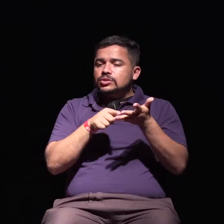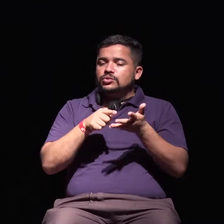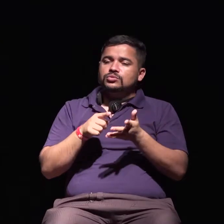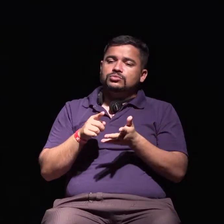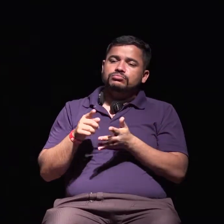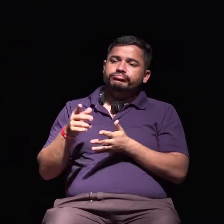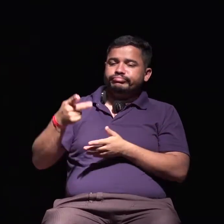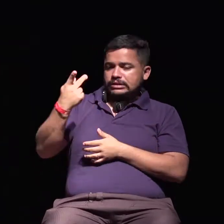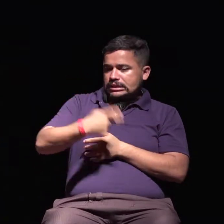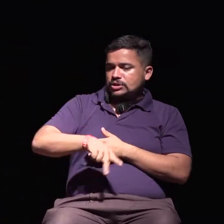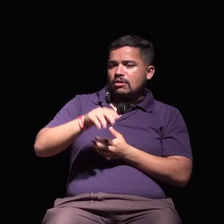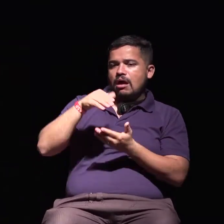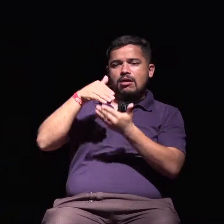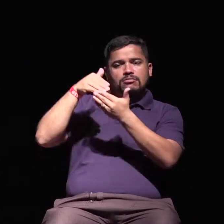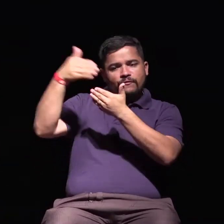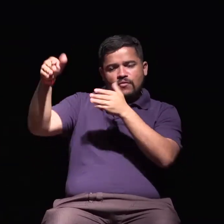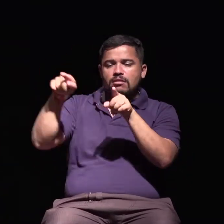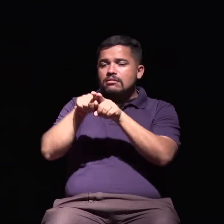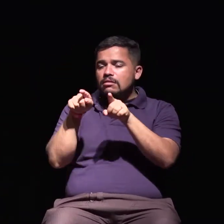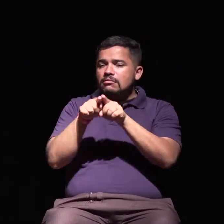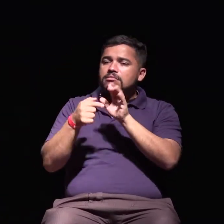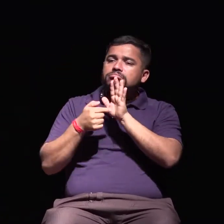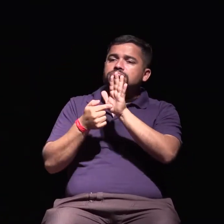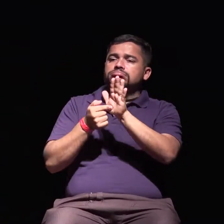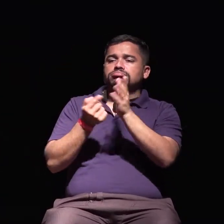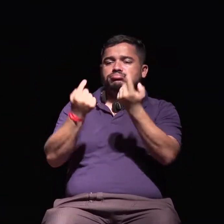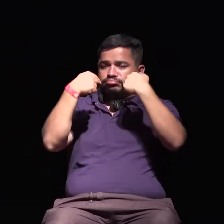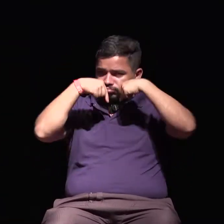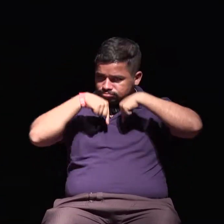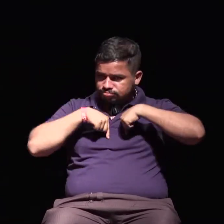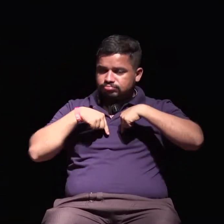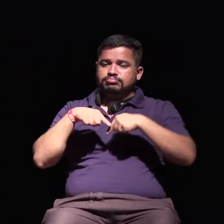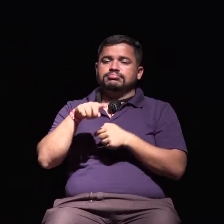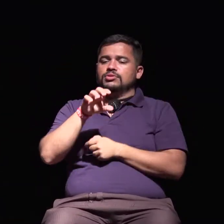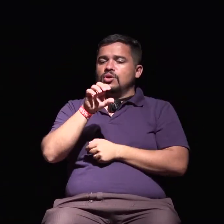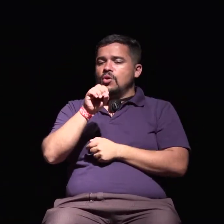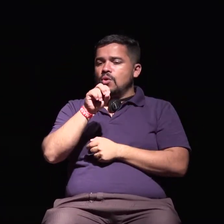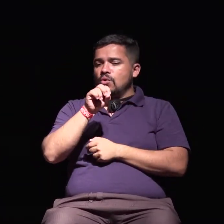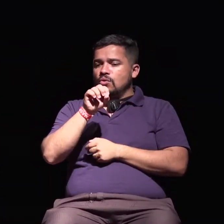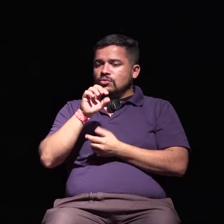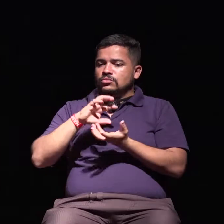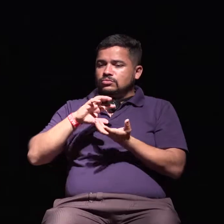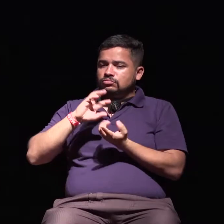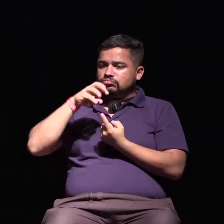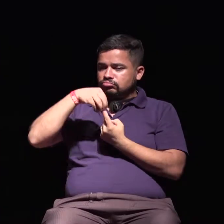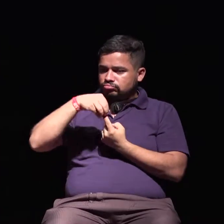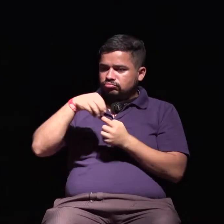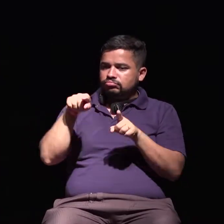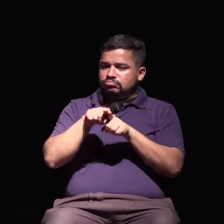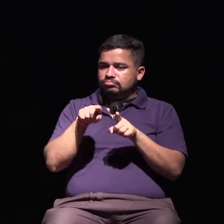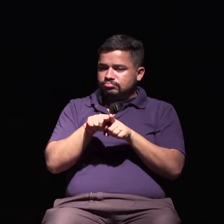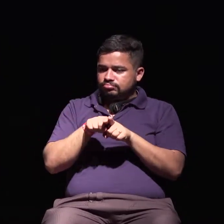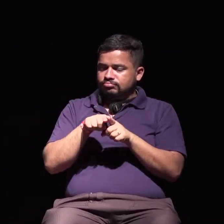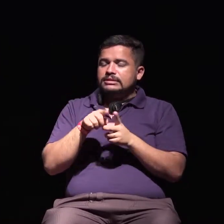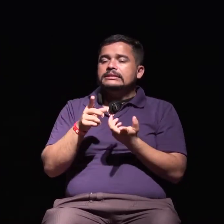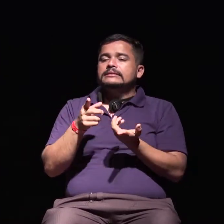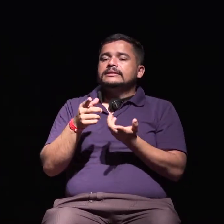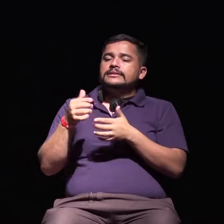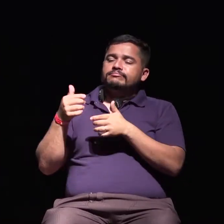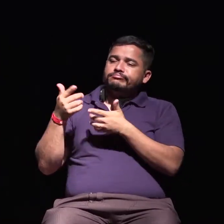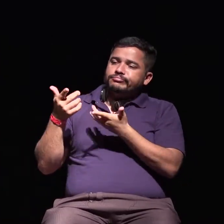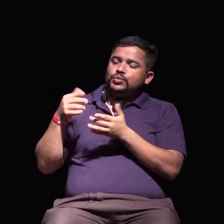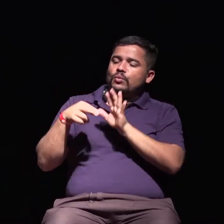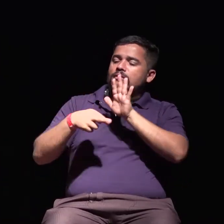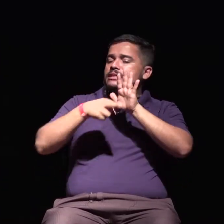nacional e estrangeiro ao revisitar o Manifesto Antropofágico de Oswald de Andrade, o movimento neoconcreto e a Tropicália.